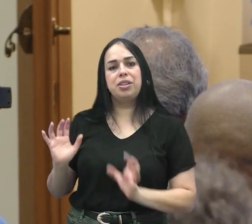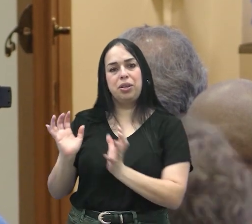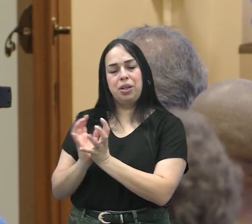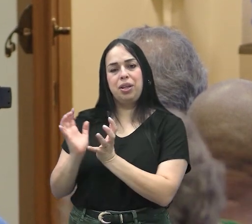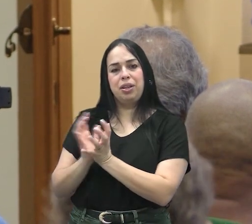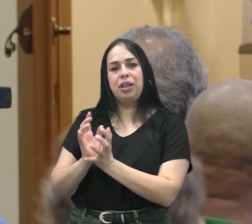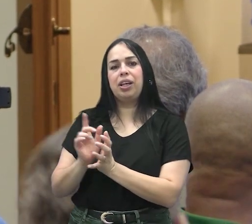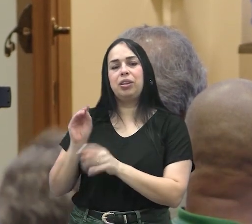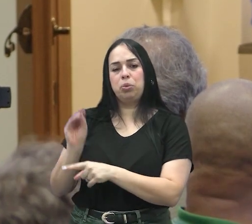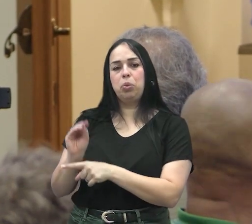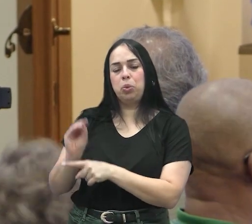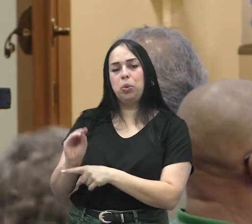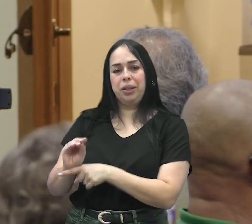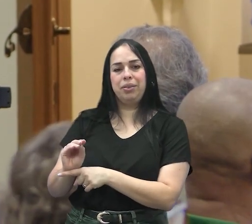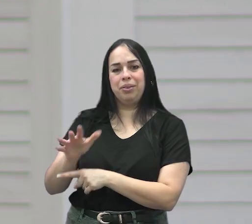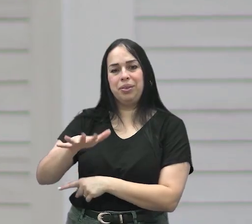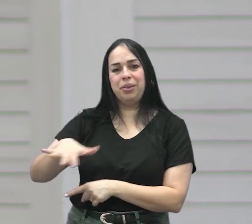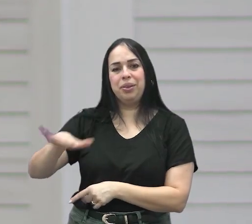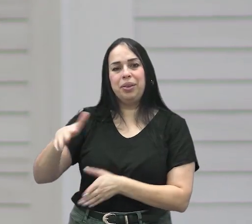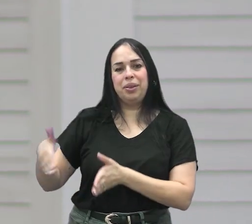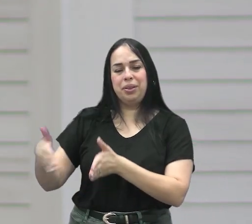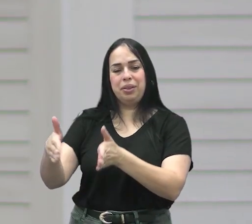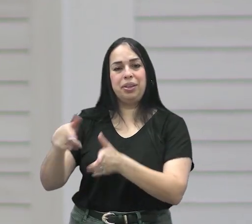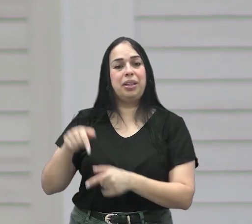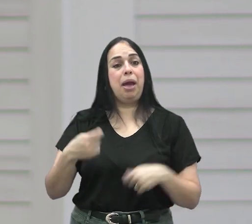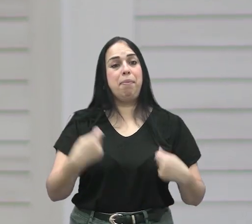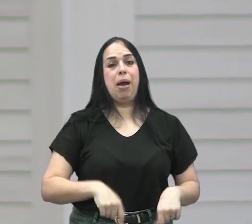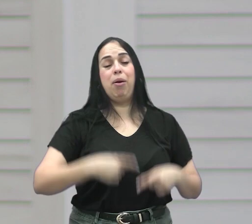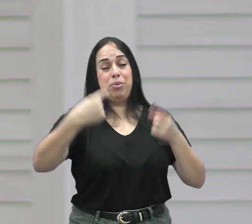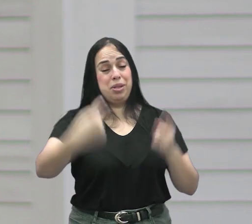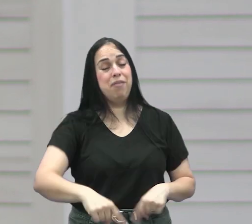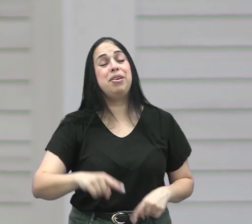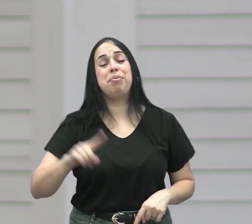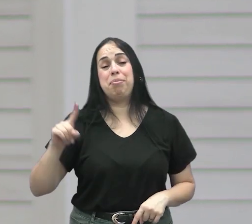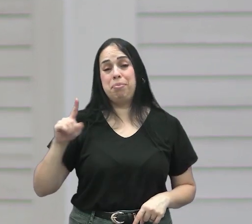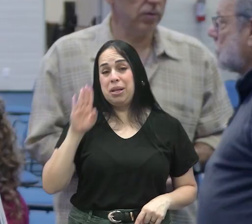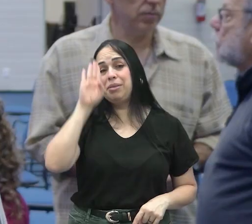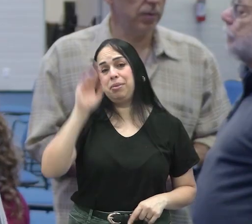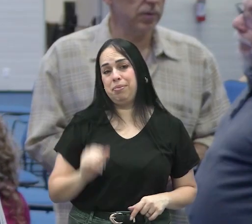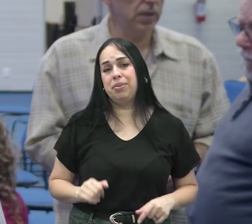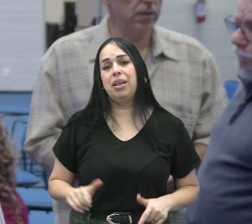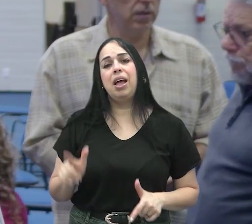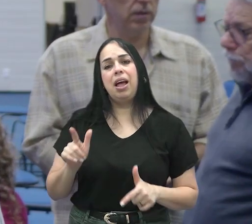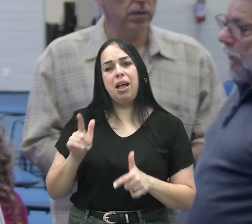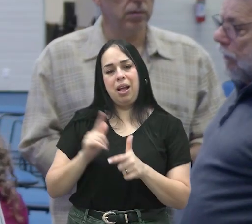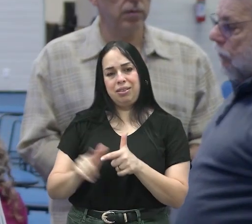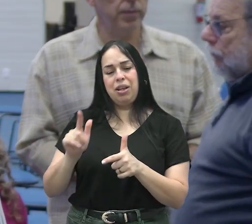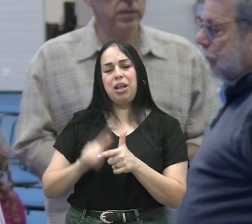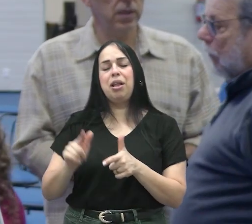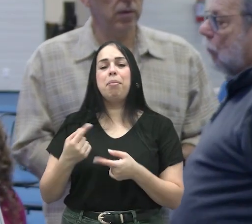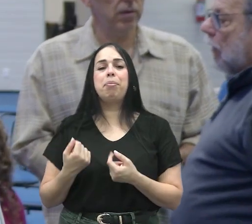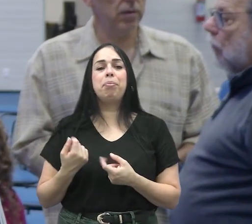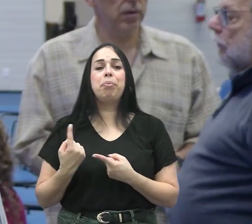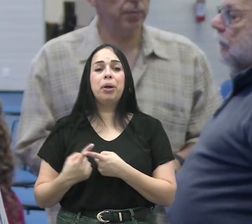Comitê de Bacias Hidrográficas do Rio Paraíba do Sul definiu como principal desafio do Rio Paraíba. Nós ainda temos problema de